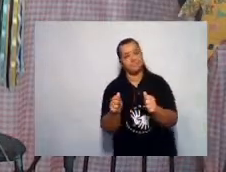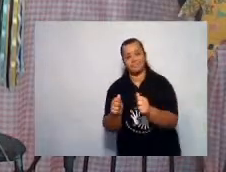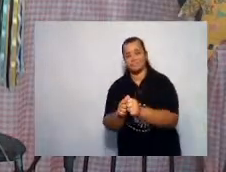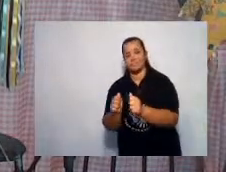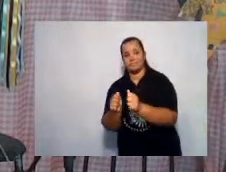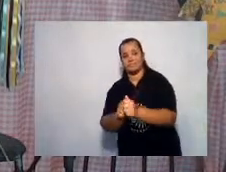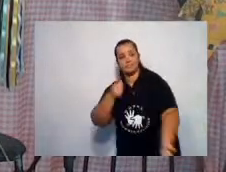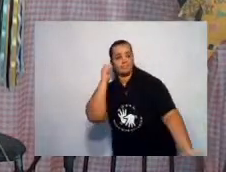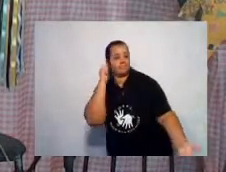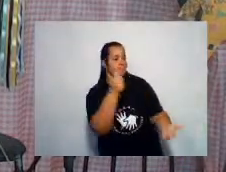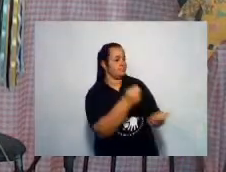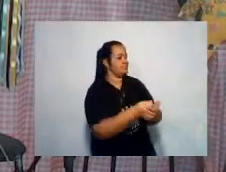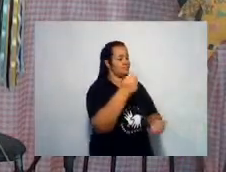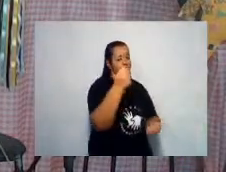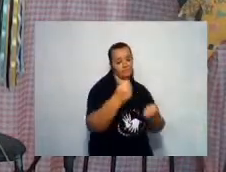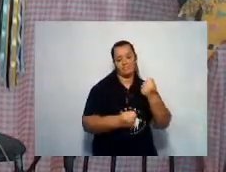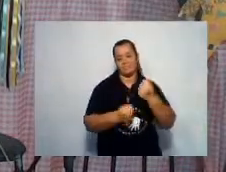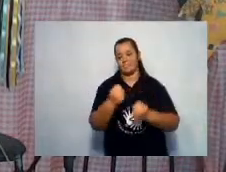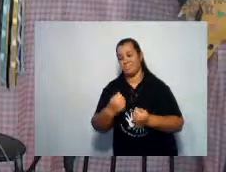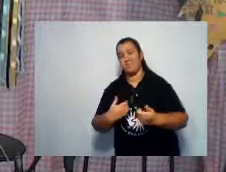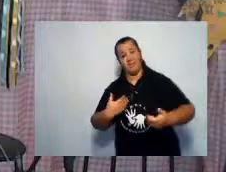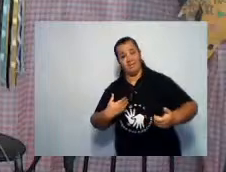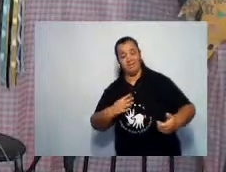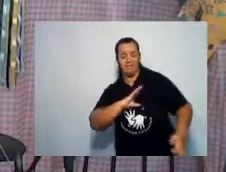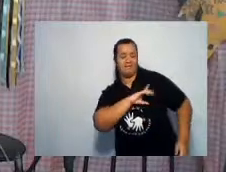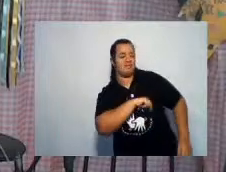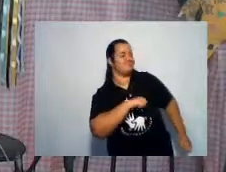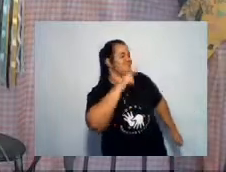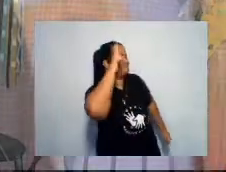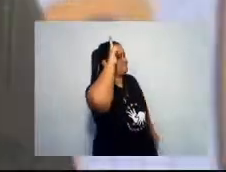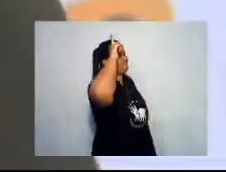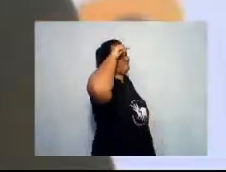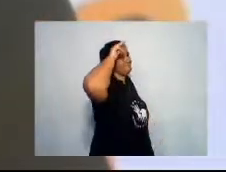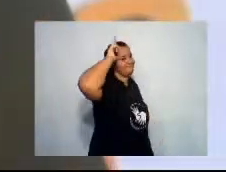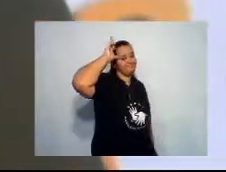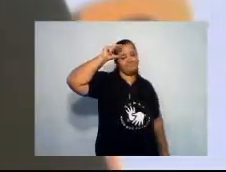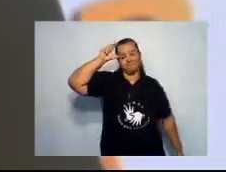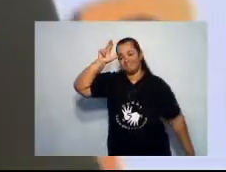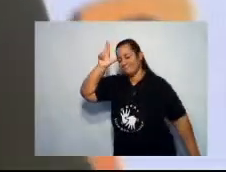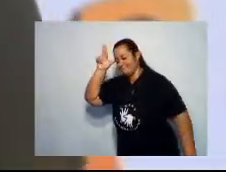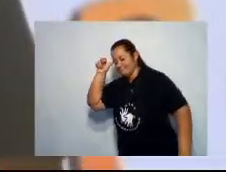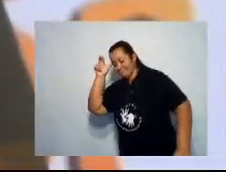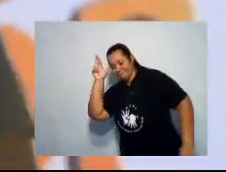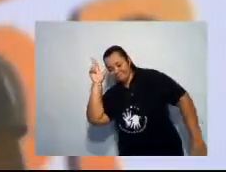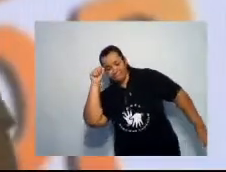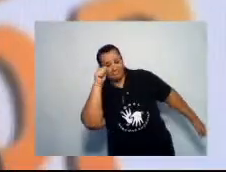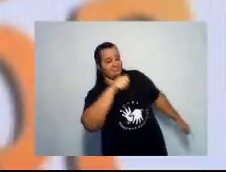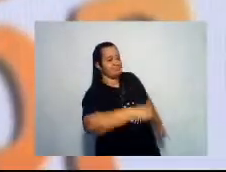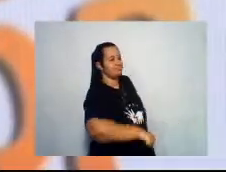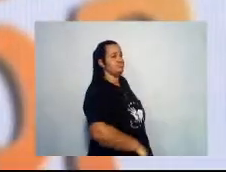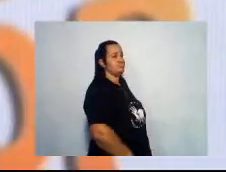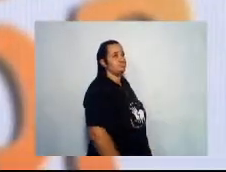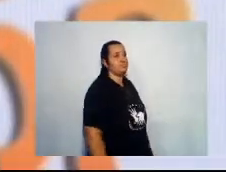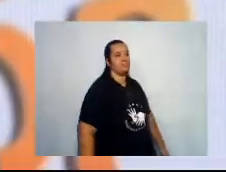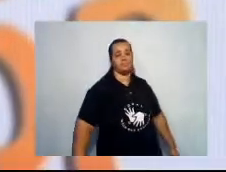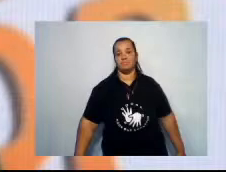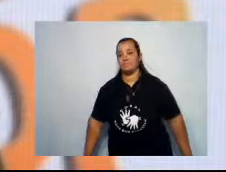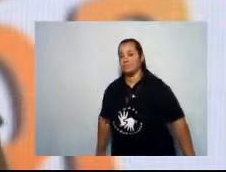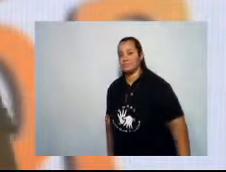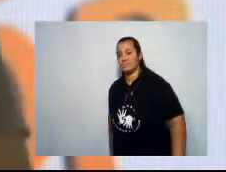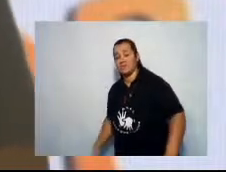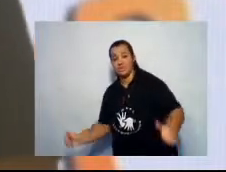Ela me fez comprar um carro. Logo eu que amava o meu cavalo.